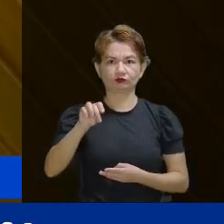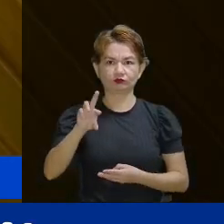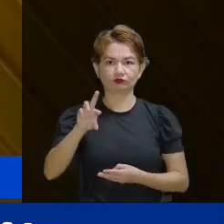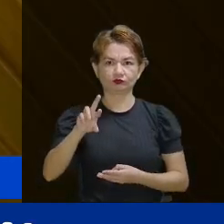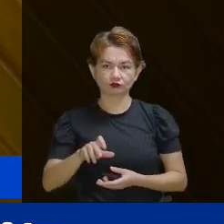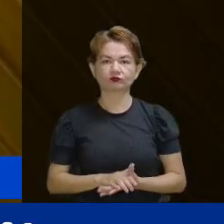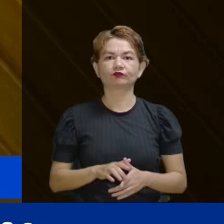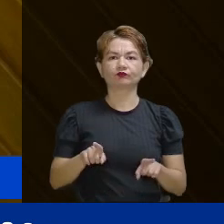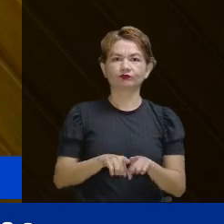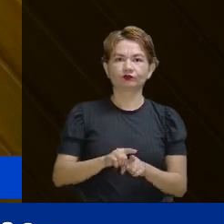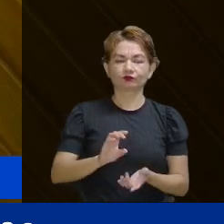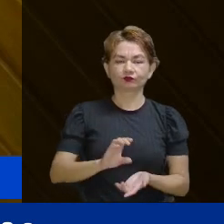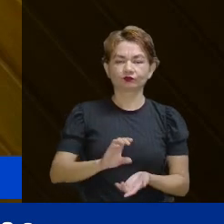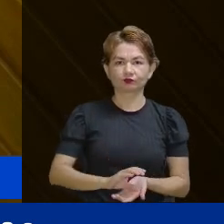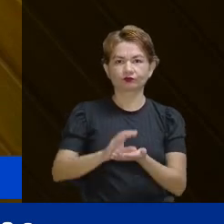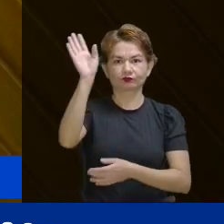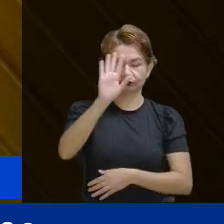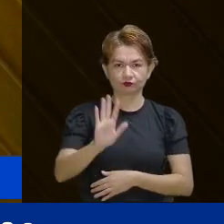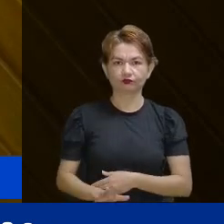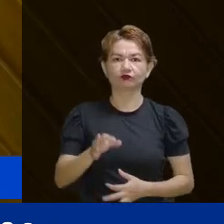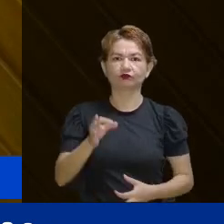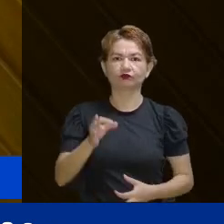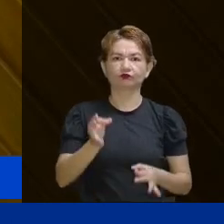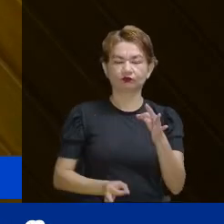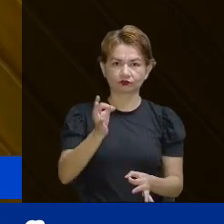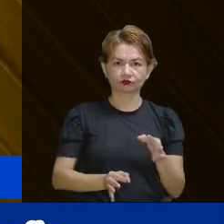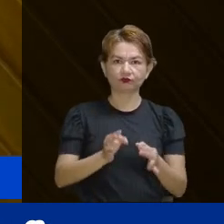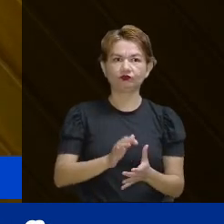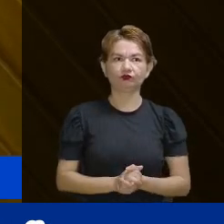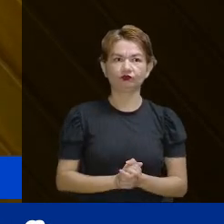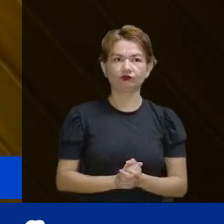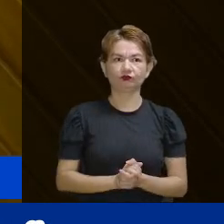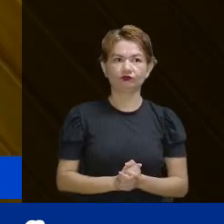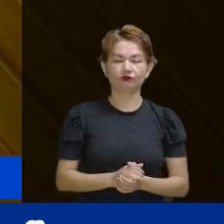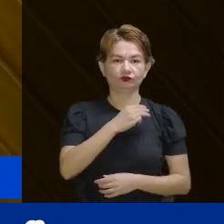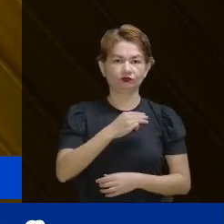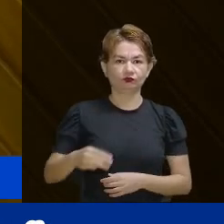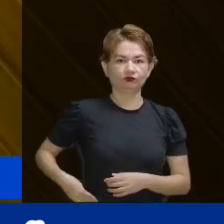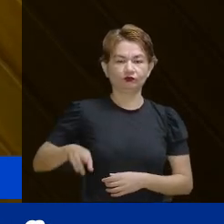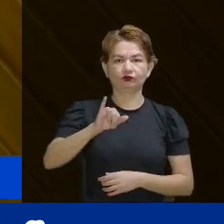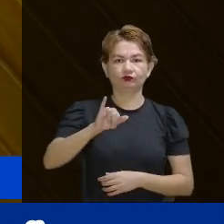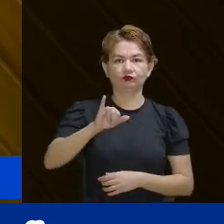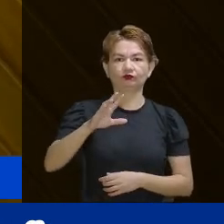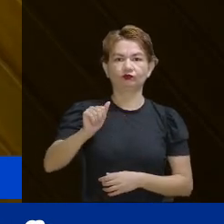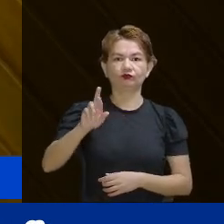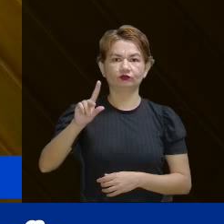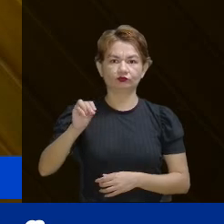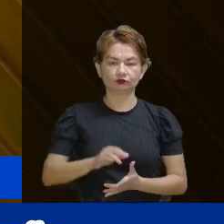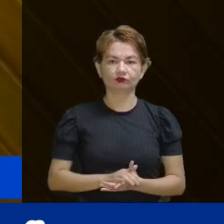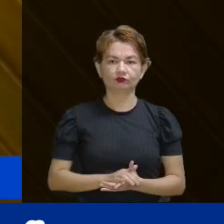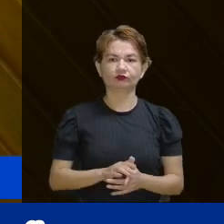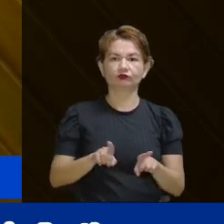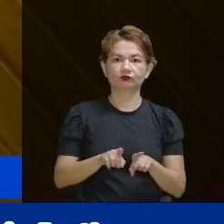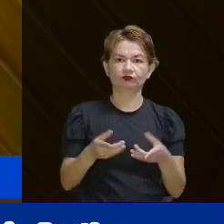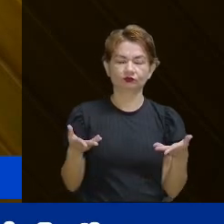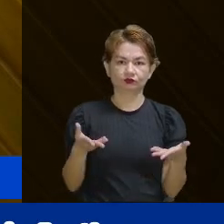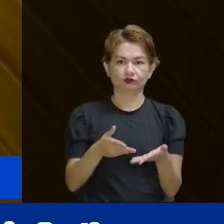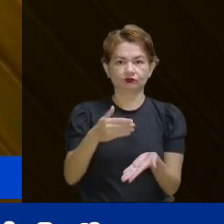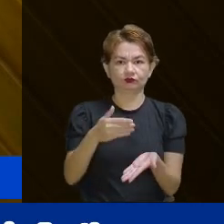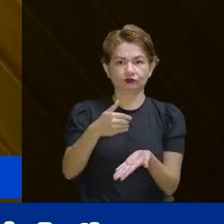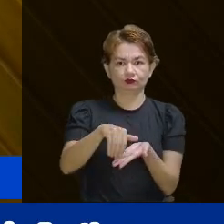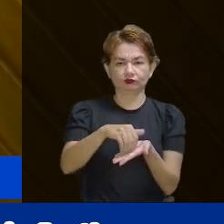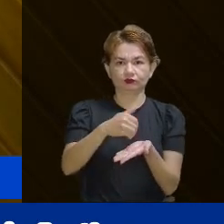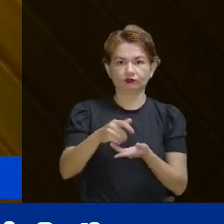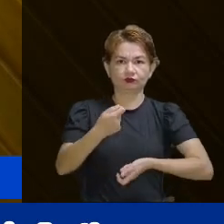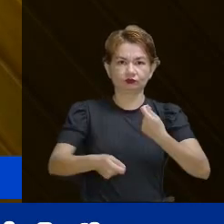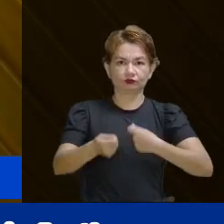Conselho Nacional de Justiça, na gestão do ministro Ricardo Lewandowski. Atualmente, exerce a função de secretário